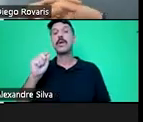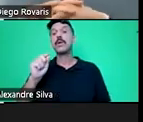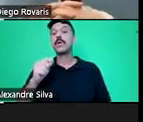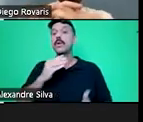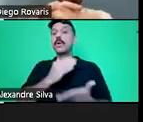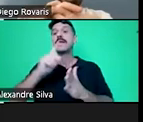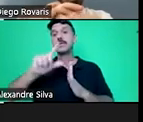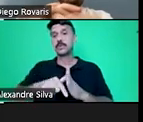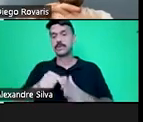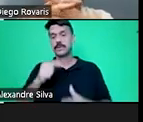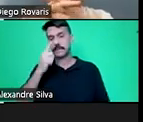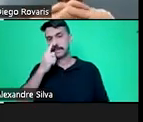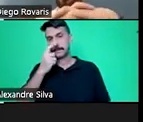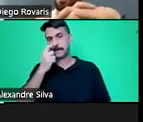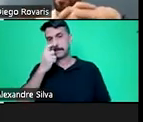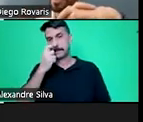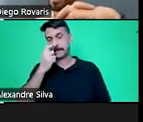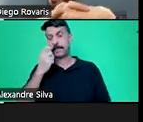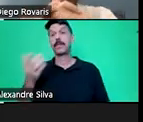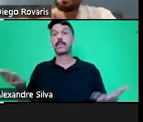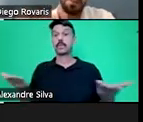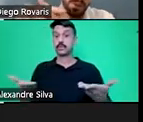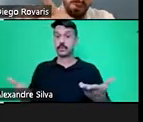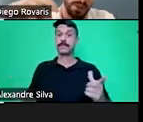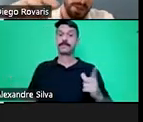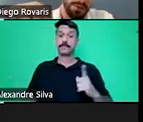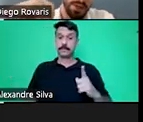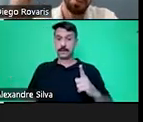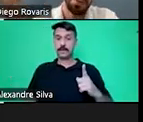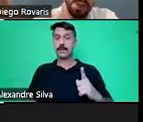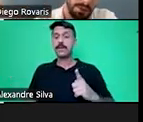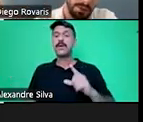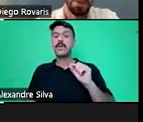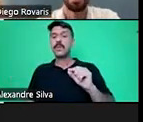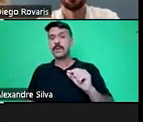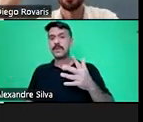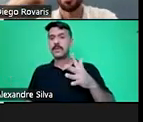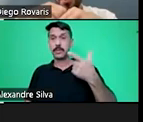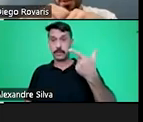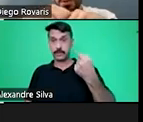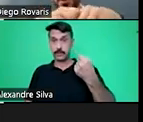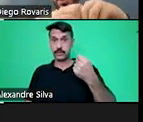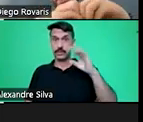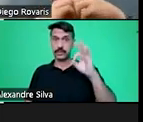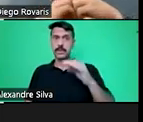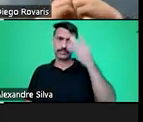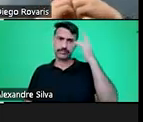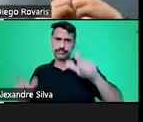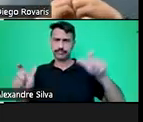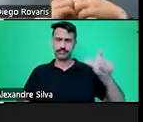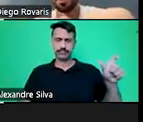tardio. Então, a gente tem hoje caracterizado que aproximadamente 20% dos indivíduos